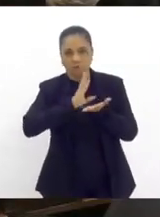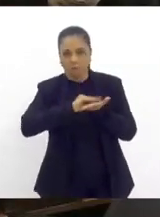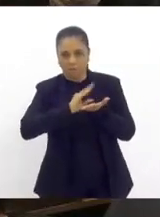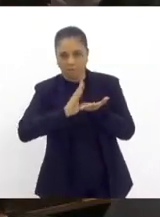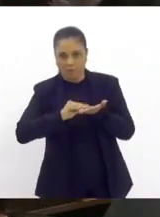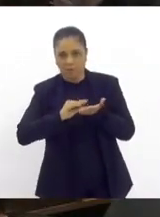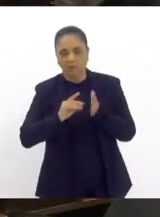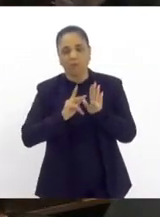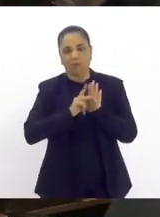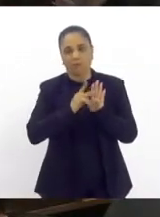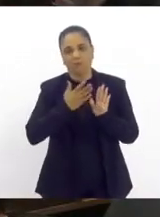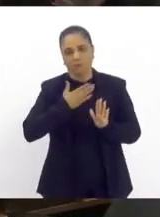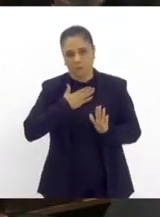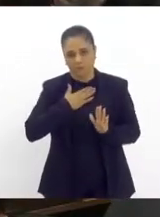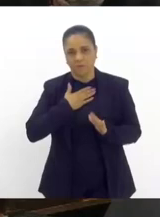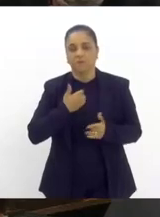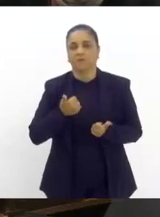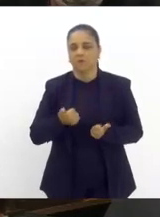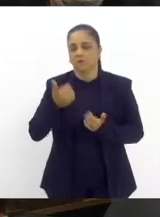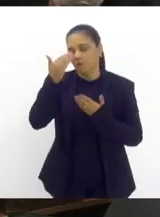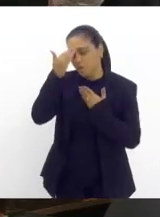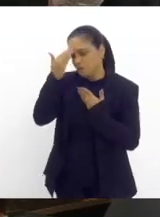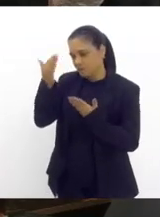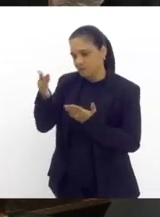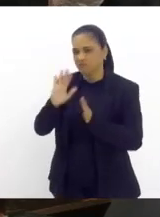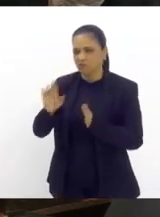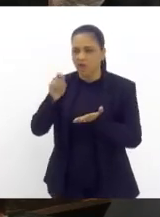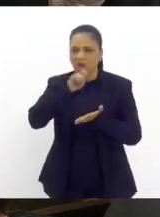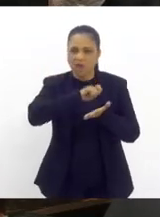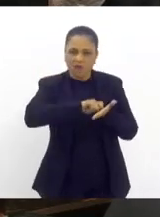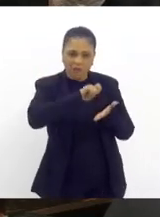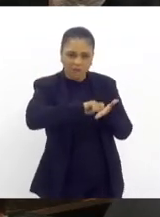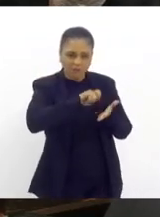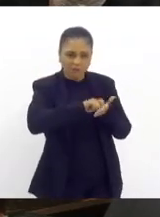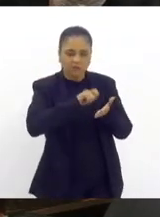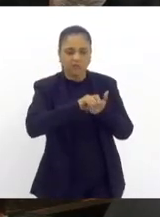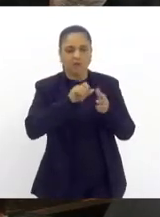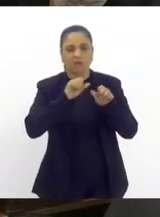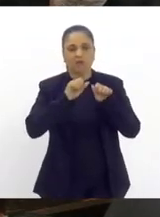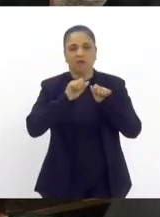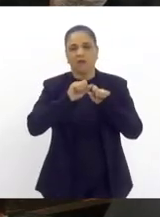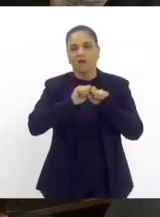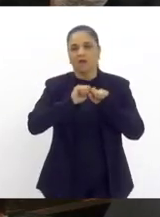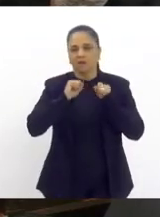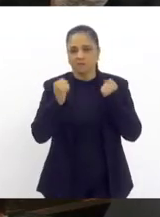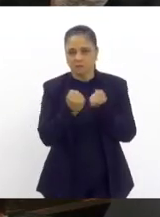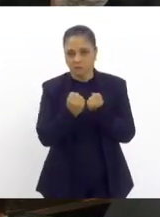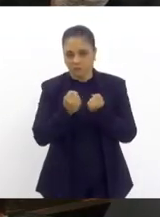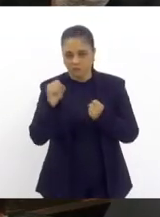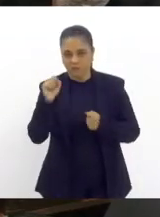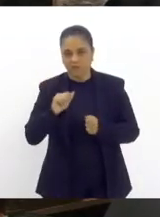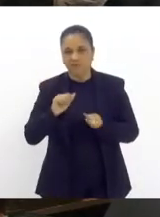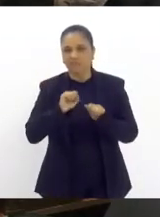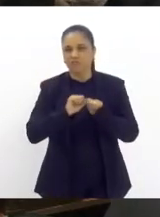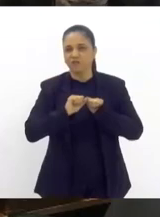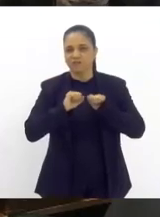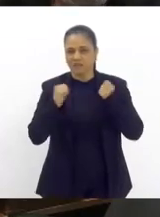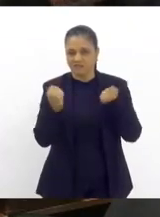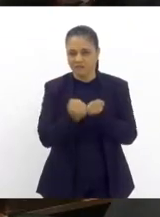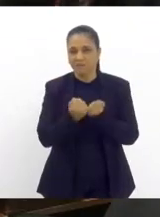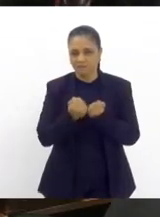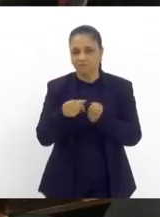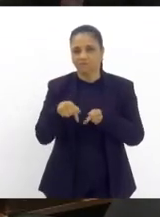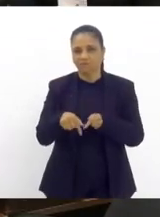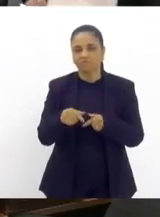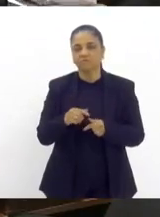Presidente já estava anotado pela assessoria da mesa diretora deputada Marta Rocha Não primeiro eu quero aqui